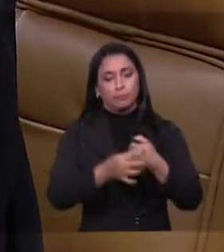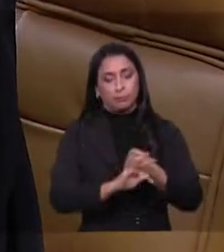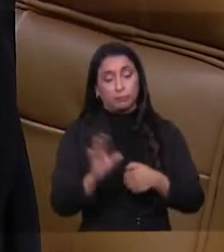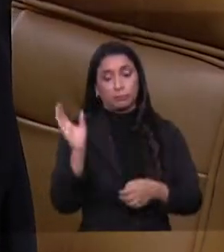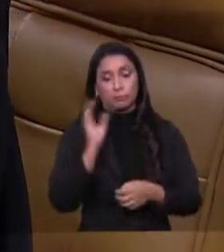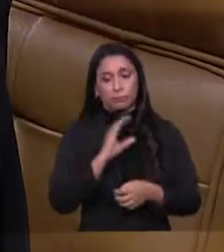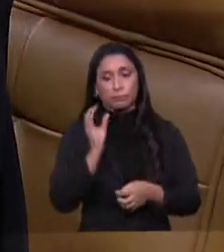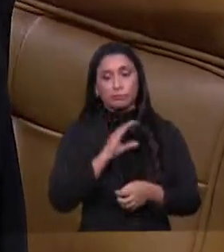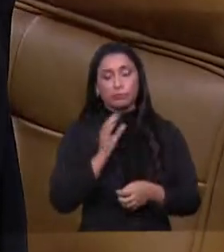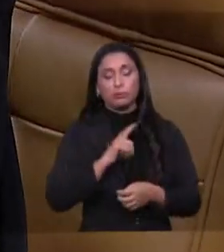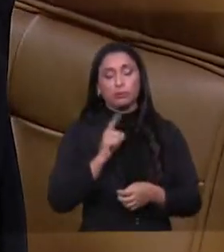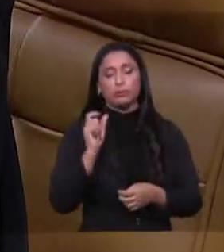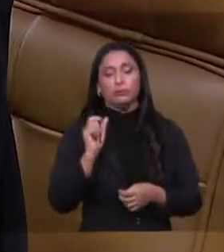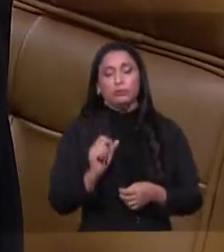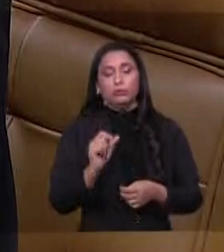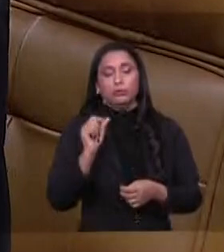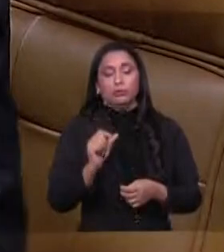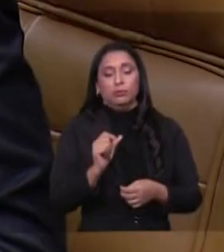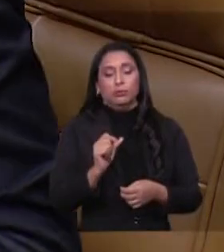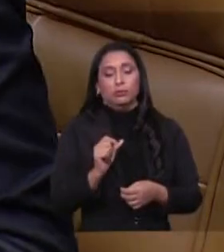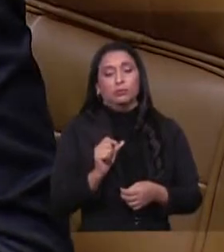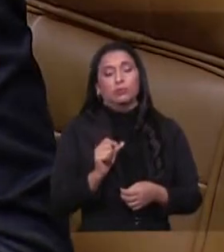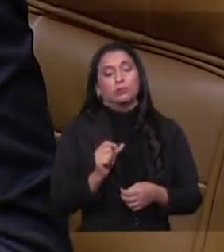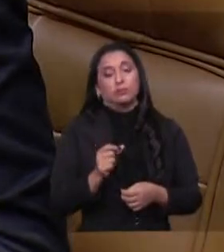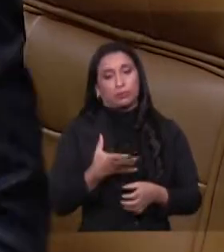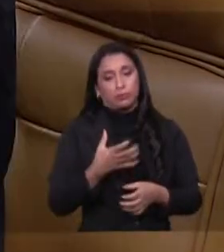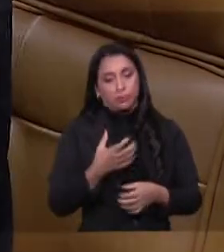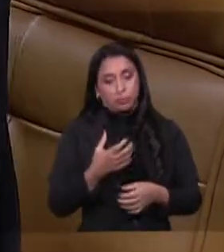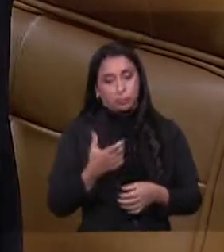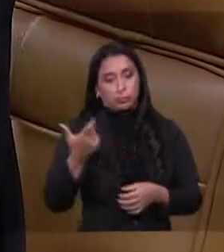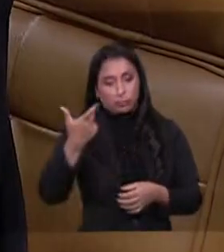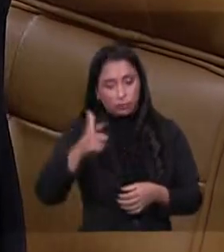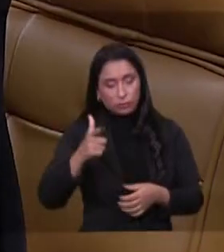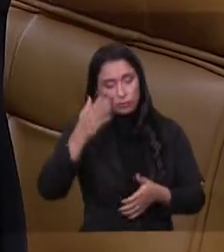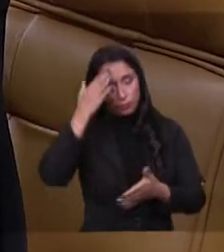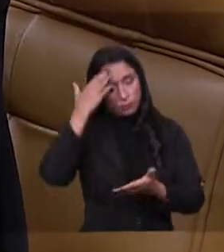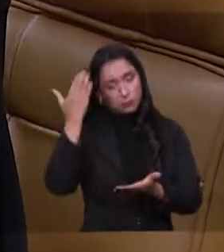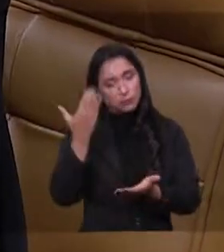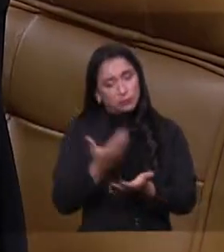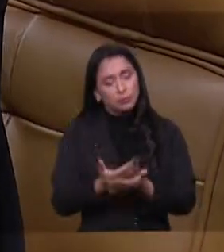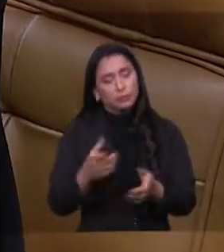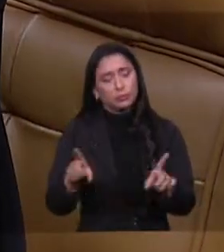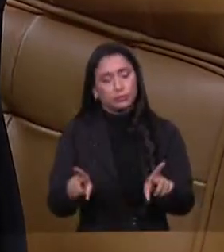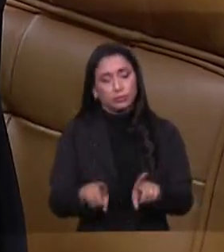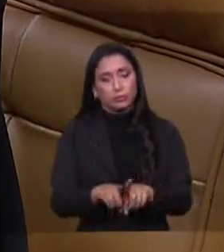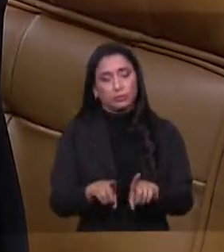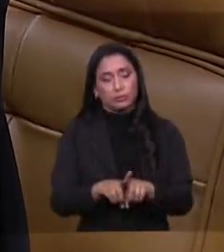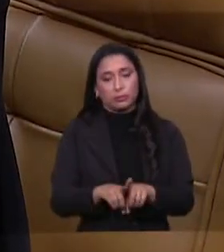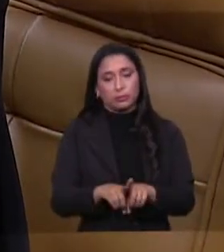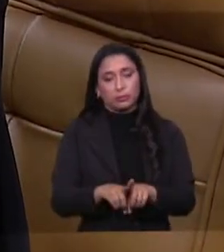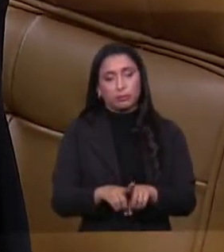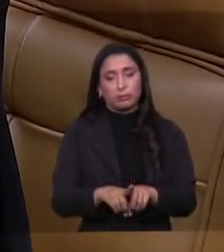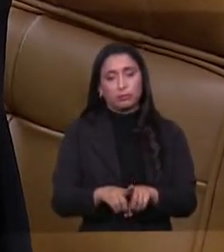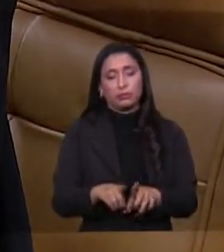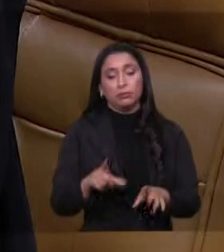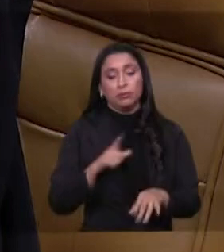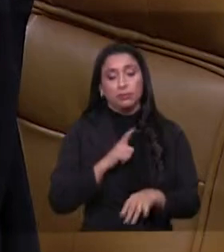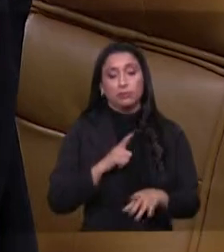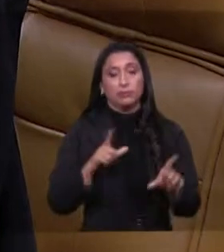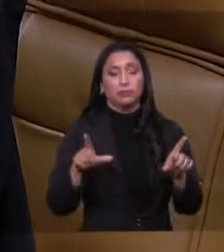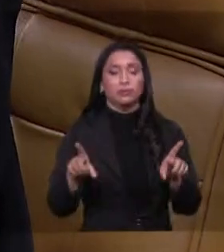célere, preservando sempre a boa-fé de terceiros. Nesses casos, reforço que deve o Estado